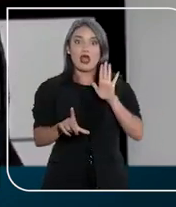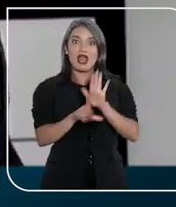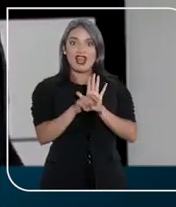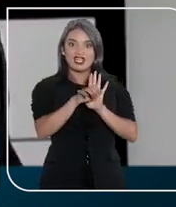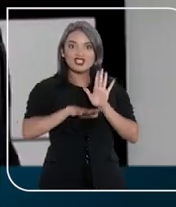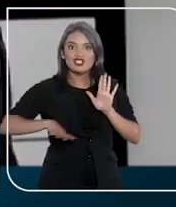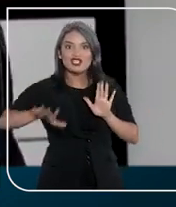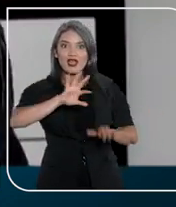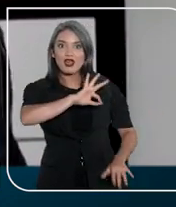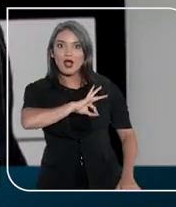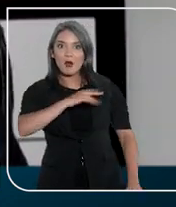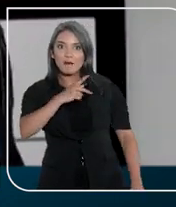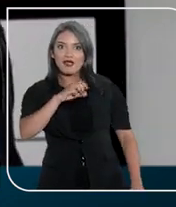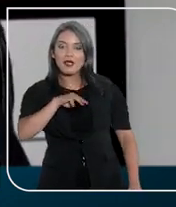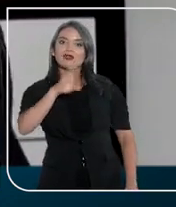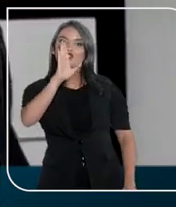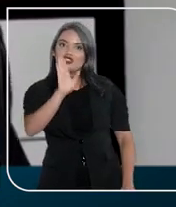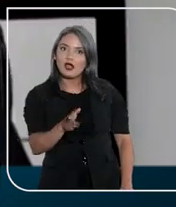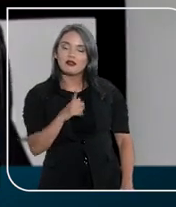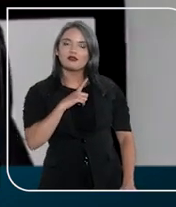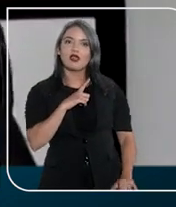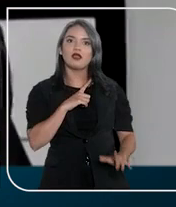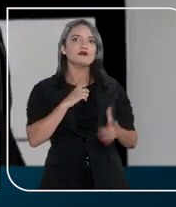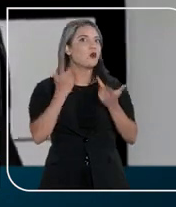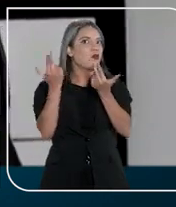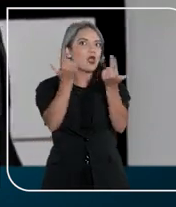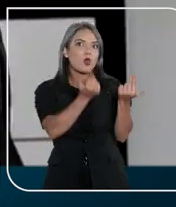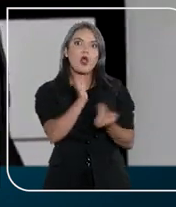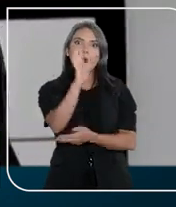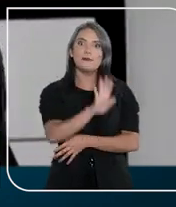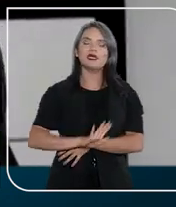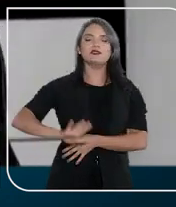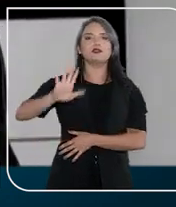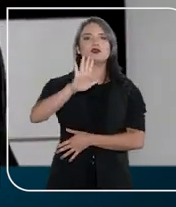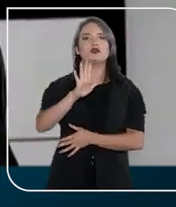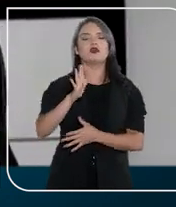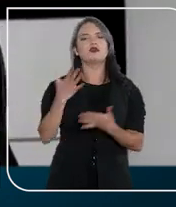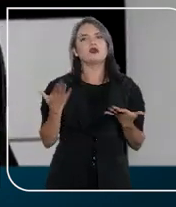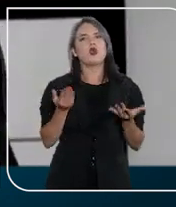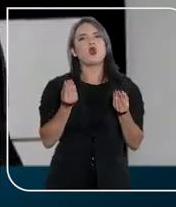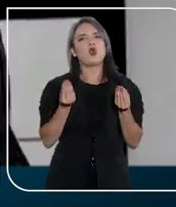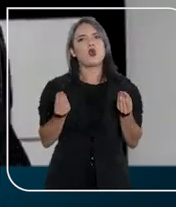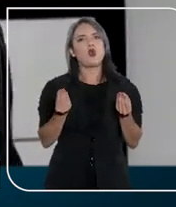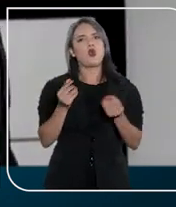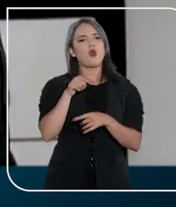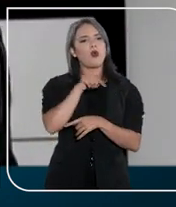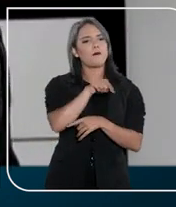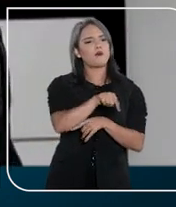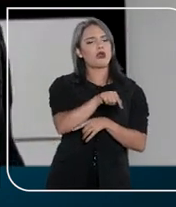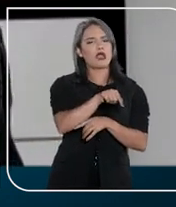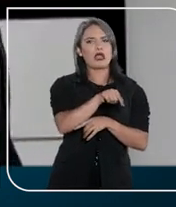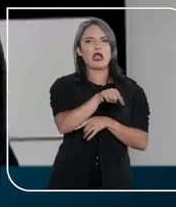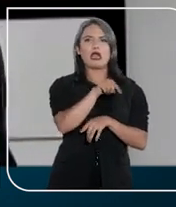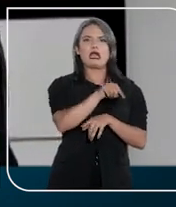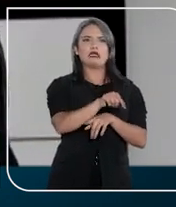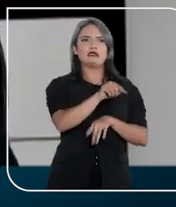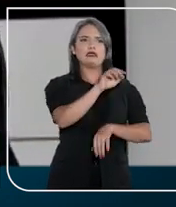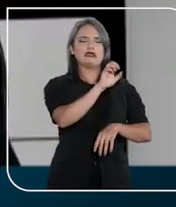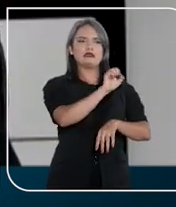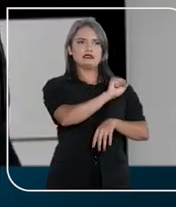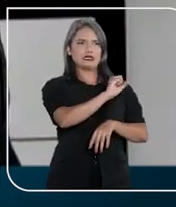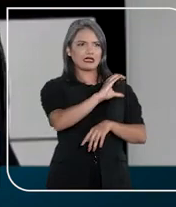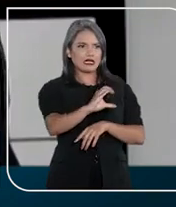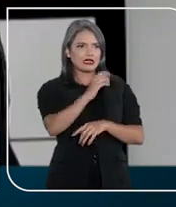Militares, então o cargo é o mesmo no país inteiro. Como é que eu preciso de um policial com agressividade de 30% em Santa